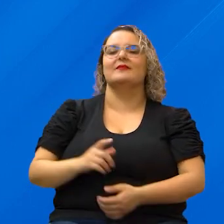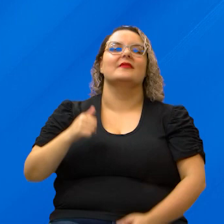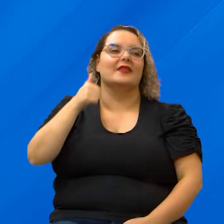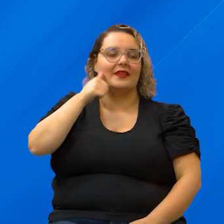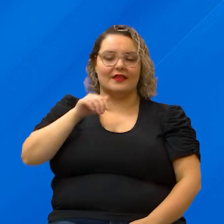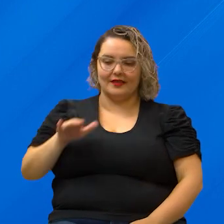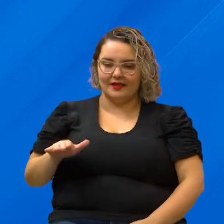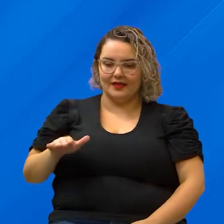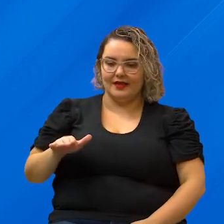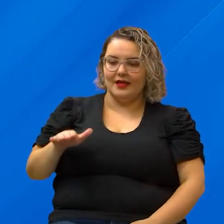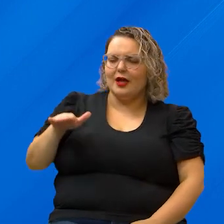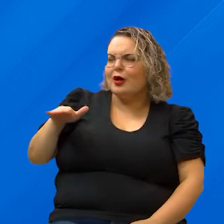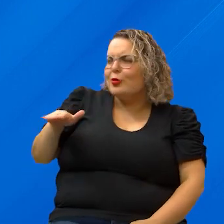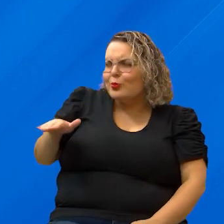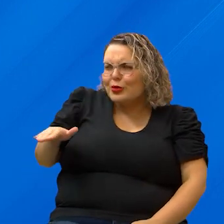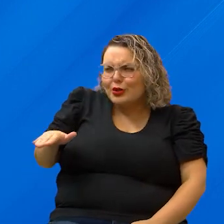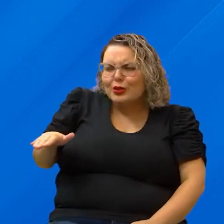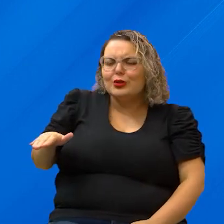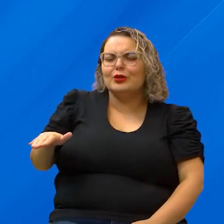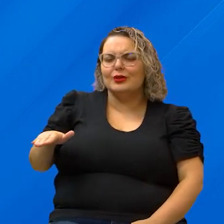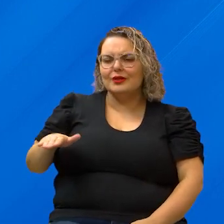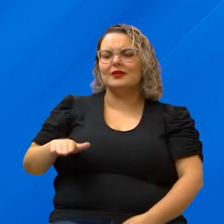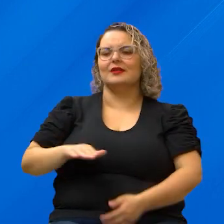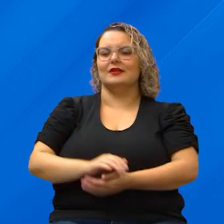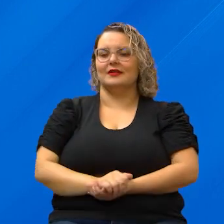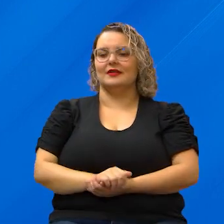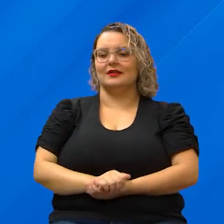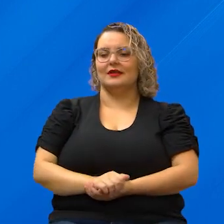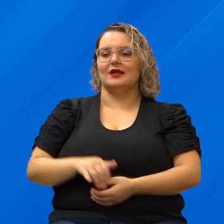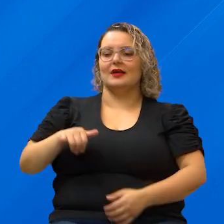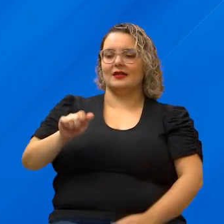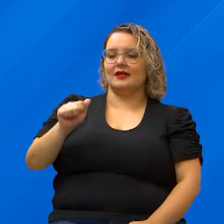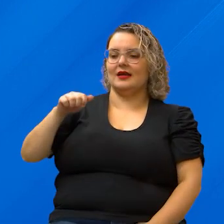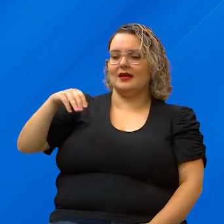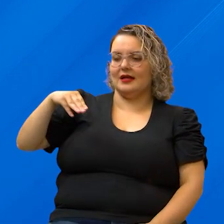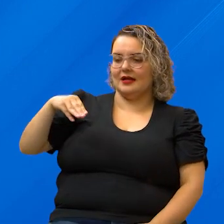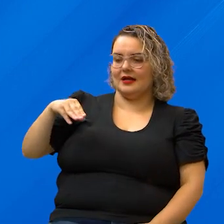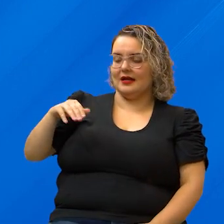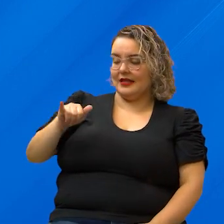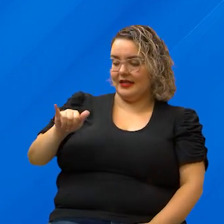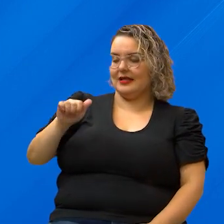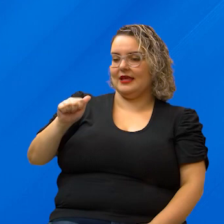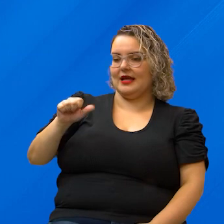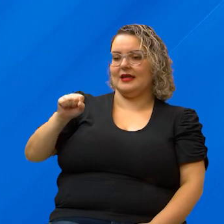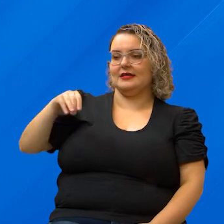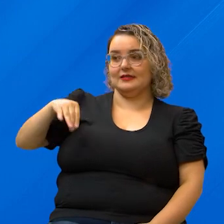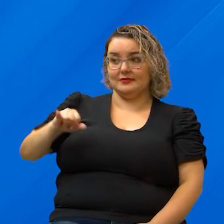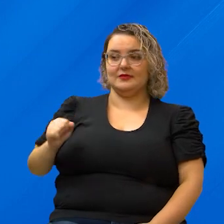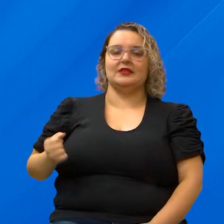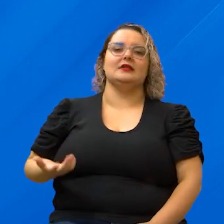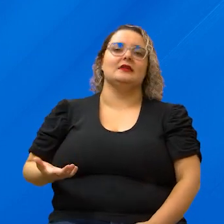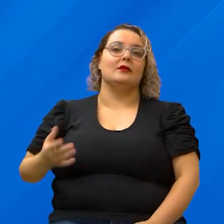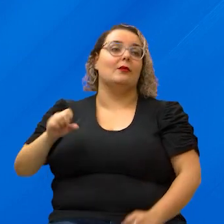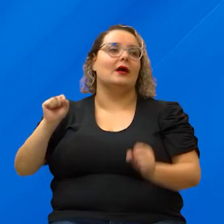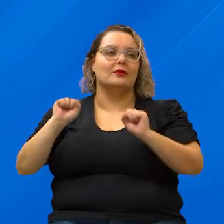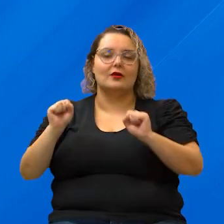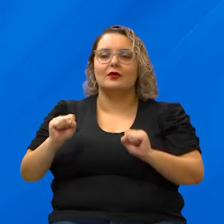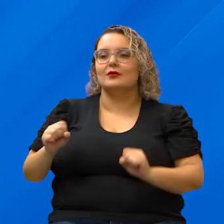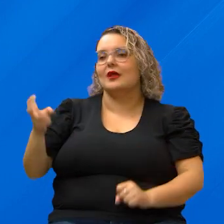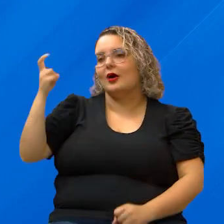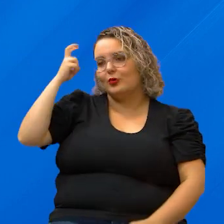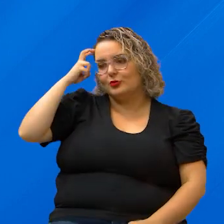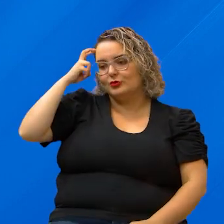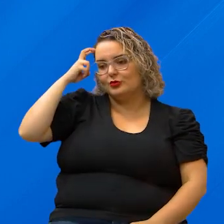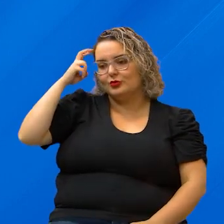as menininhas. Só que elas estavam pequenininhas. Bem pequenininhas. Né? A Yasmin é um nome árabe, né? Que eu gosto da cultura do Oriente Médio. E Laila